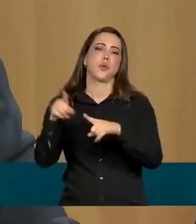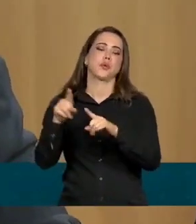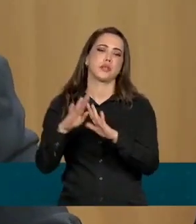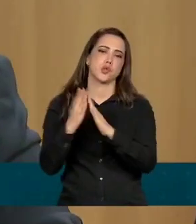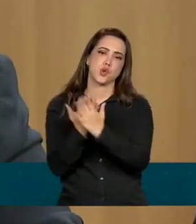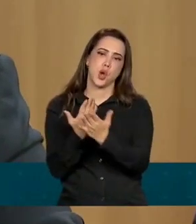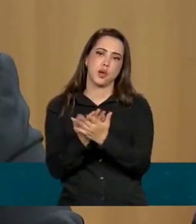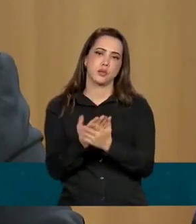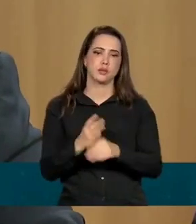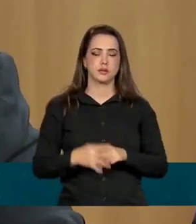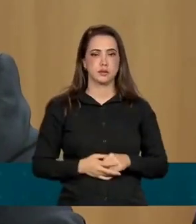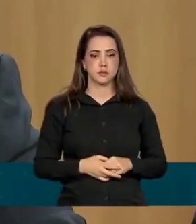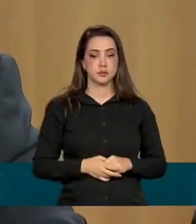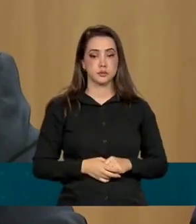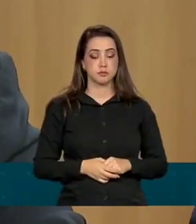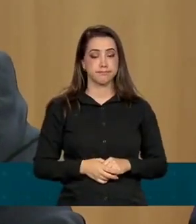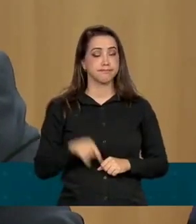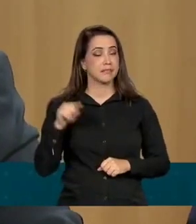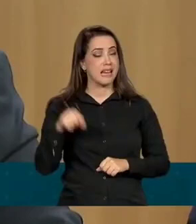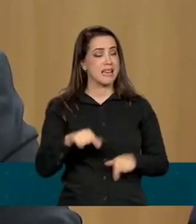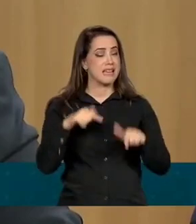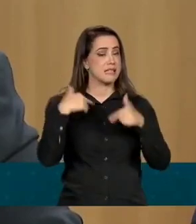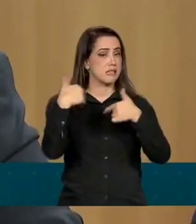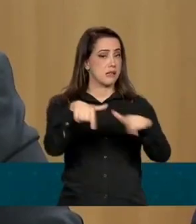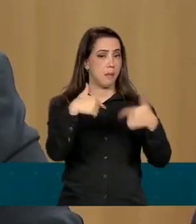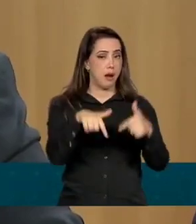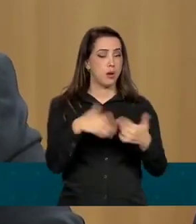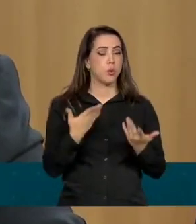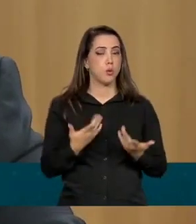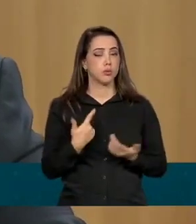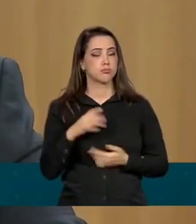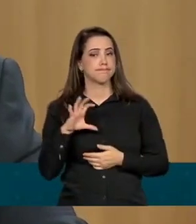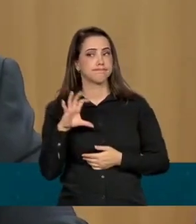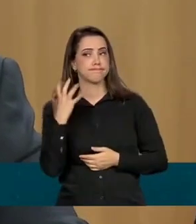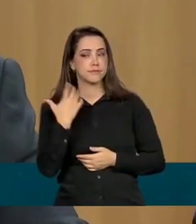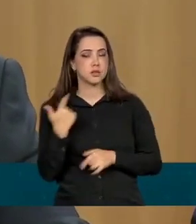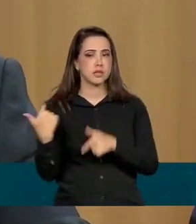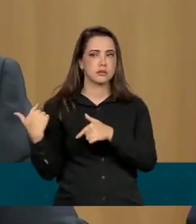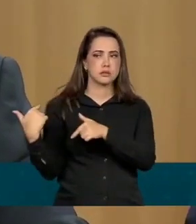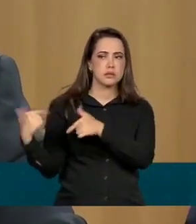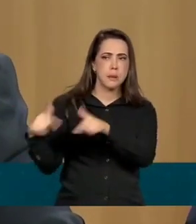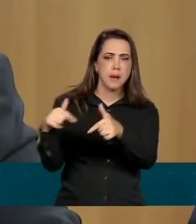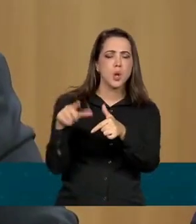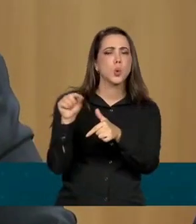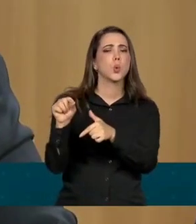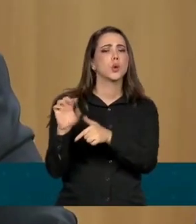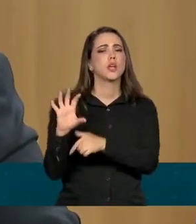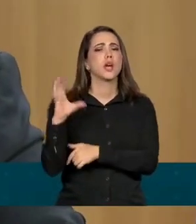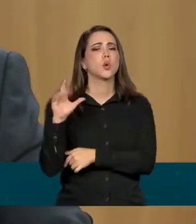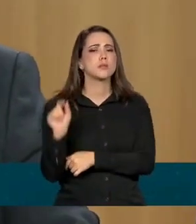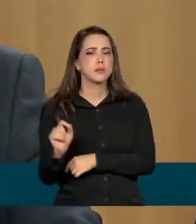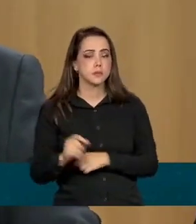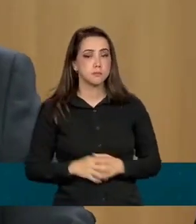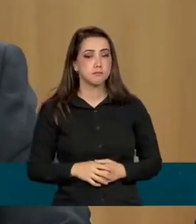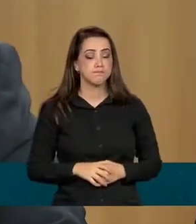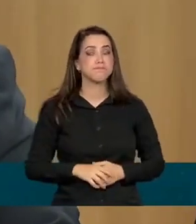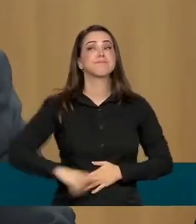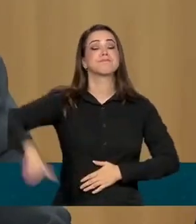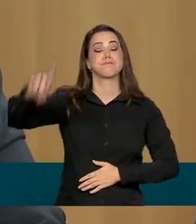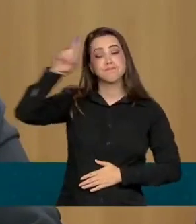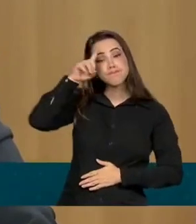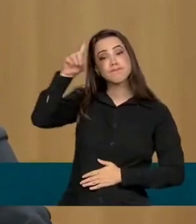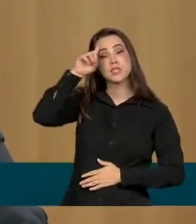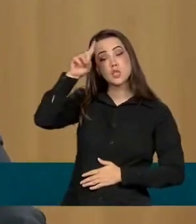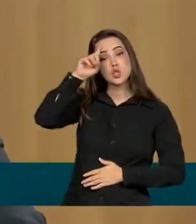escolas. Esse trabalho tem resultado em operações praticamente diárias em